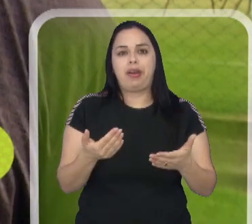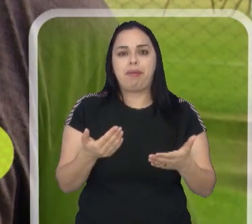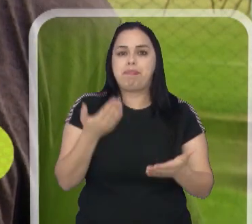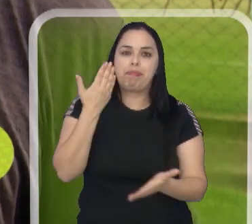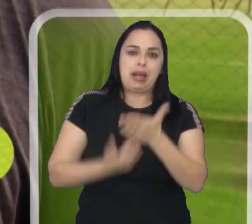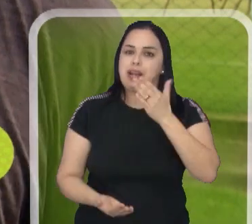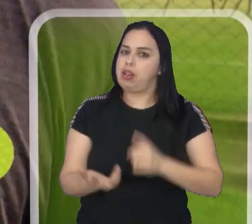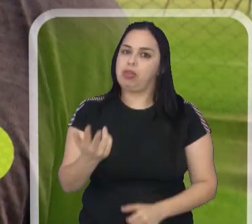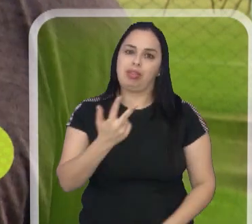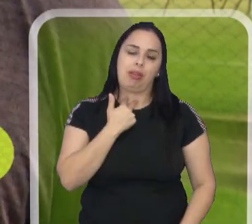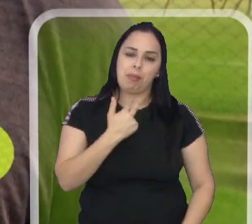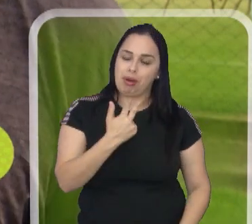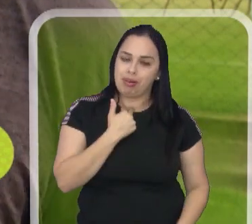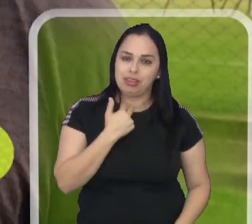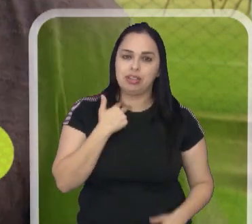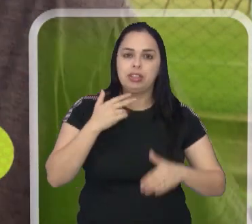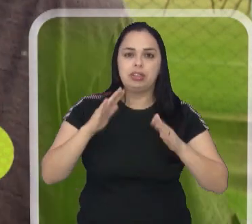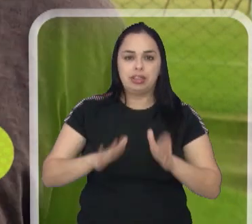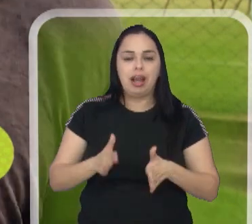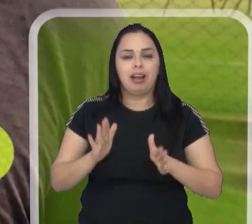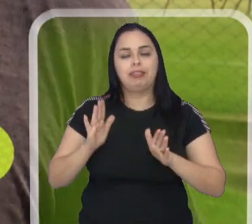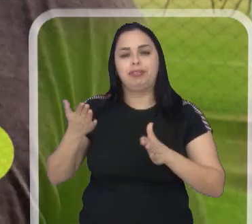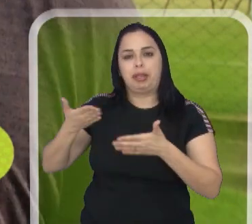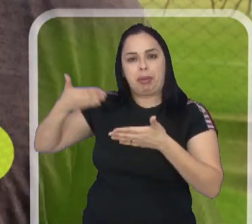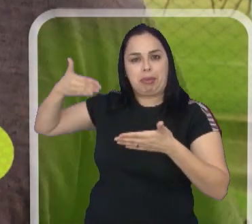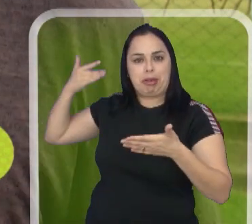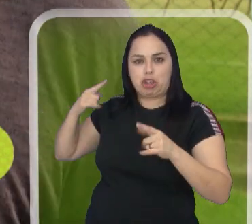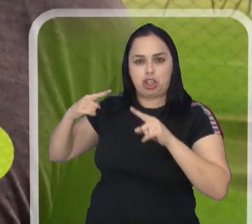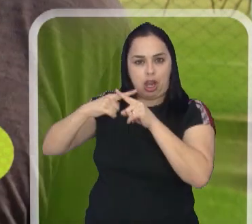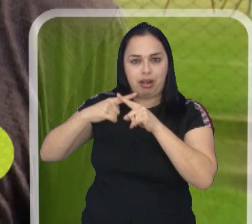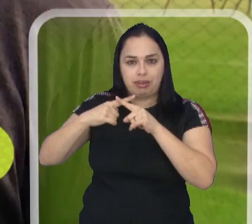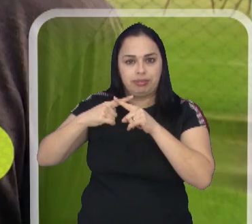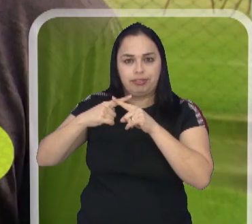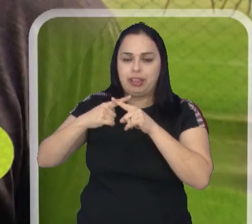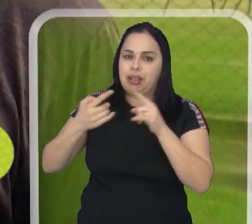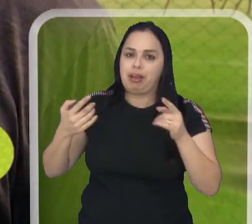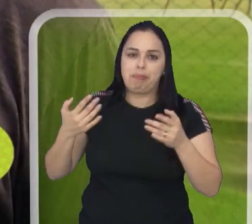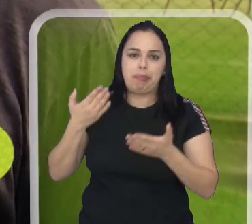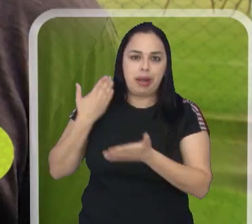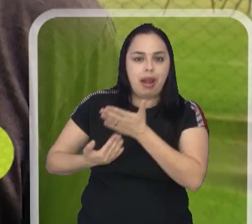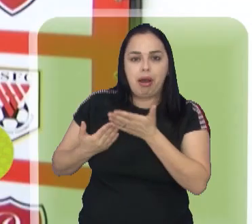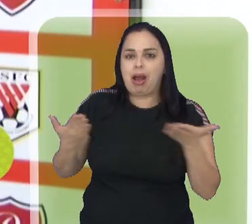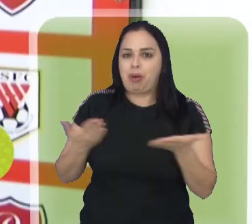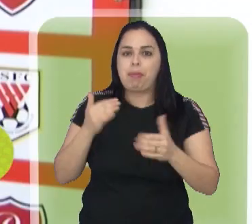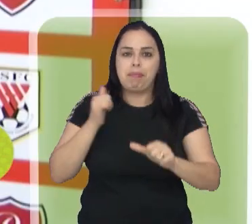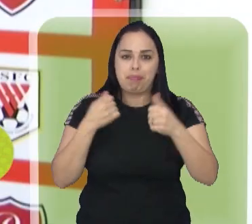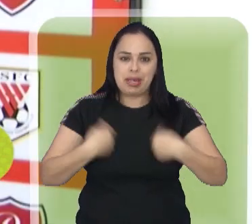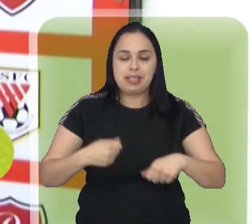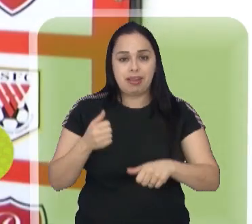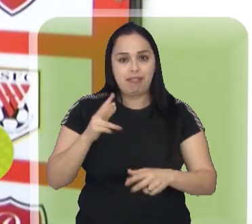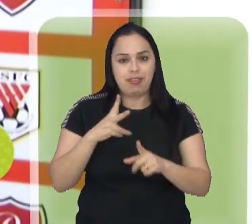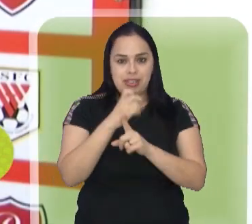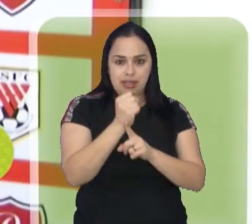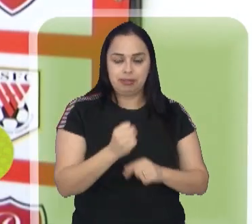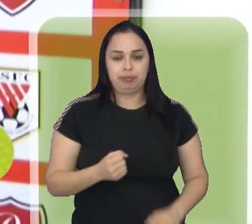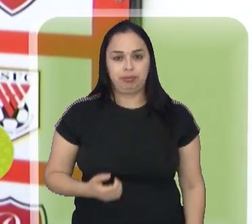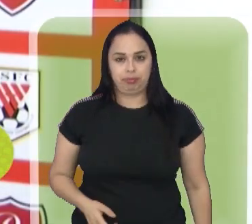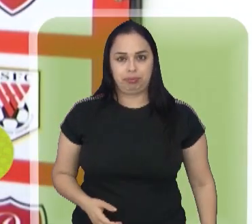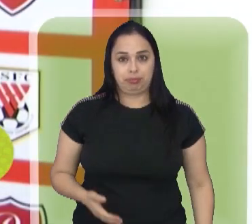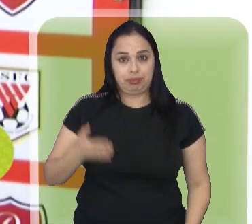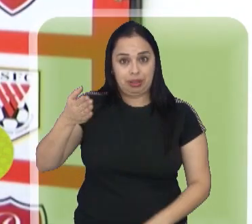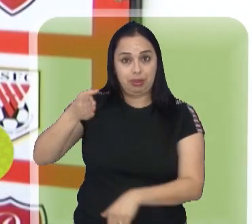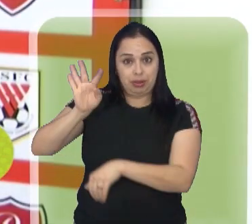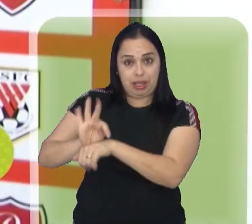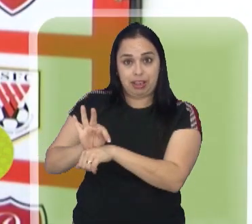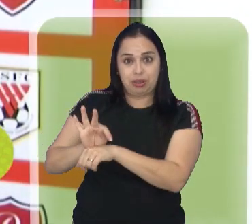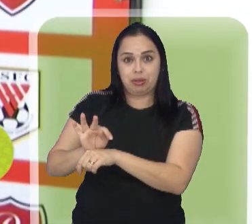Passamos vários jogos para decidir, não decidir, mas agora nós temos que decidir, não tem para onde correr. Do lado vencedor, o técnico